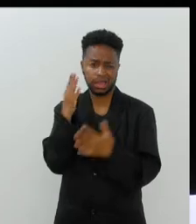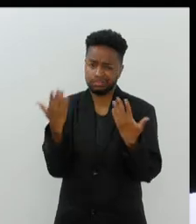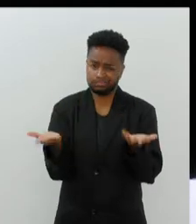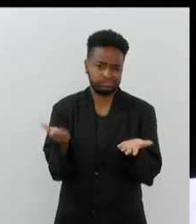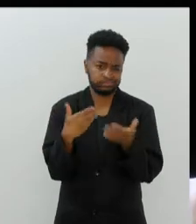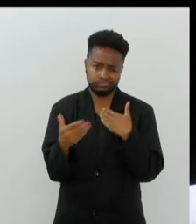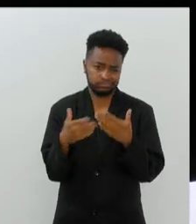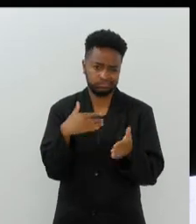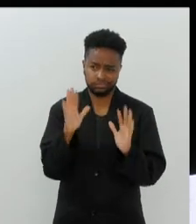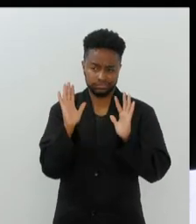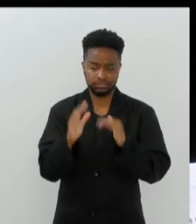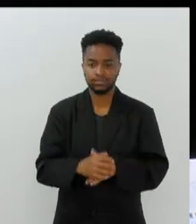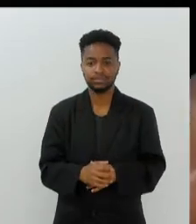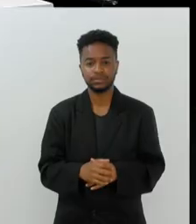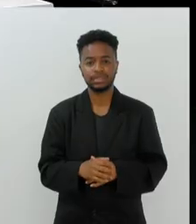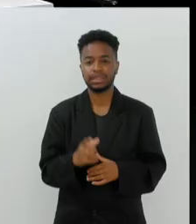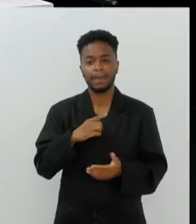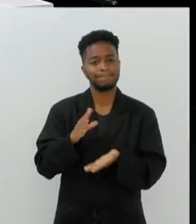quarta.